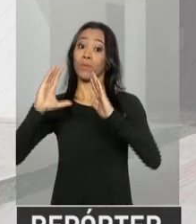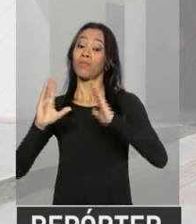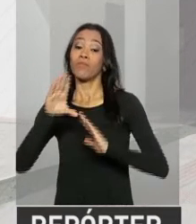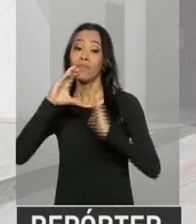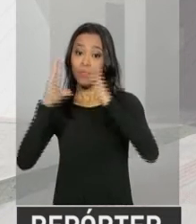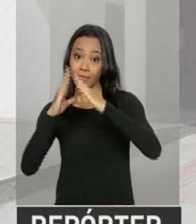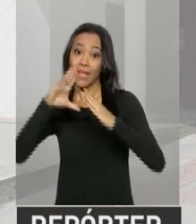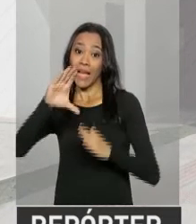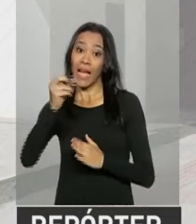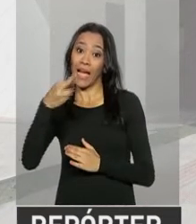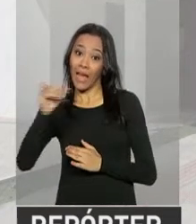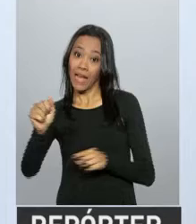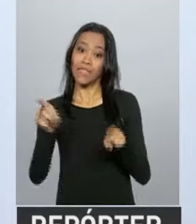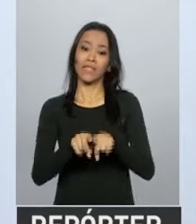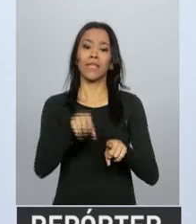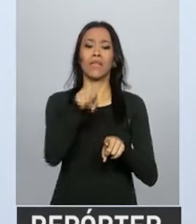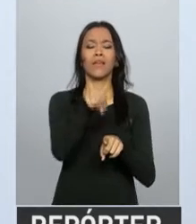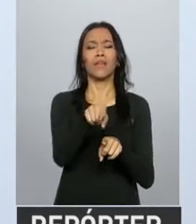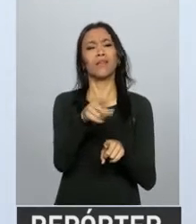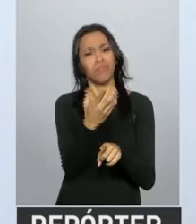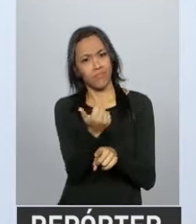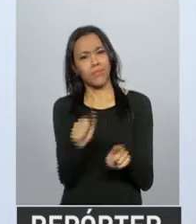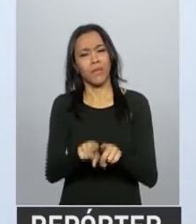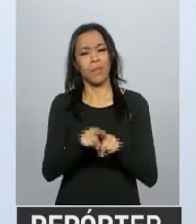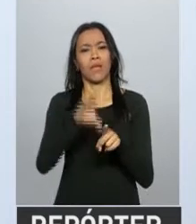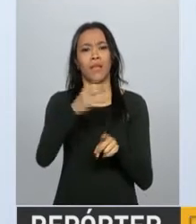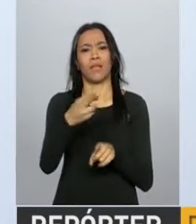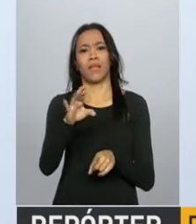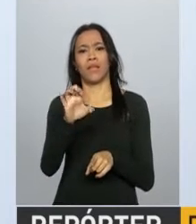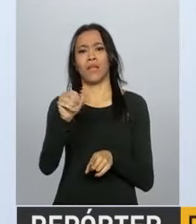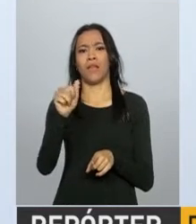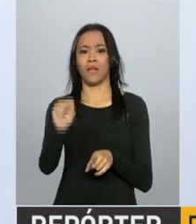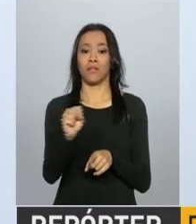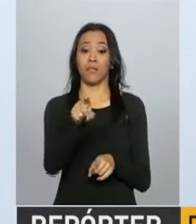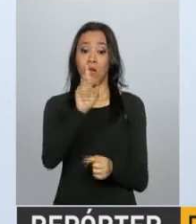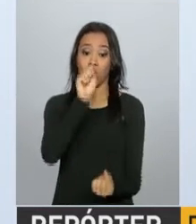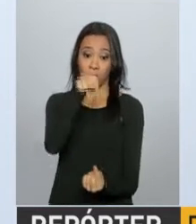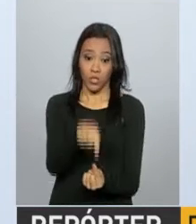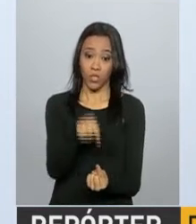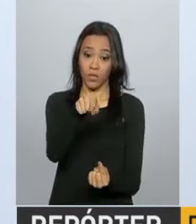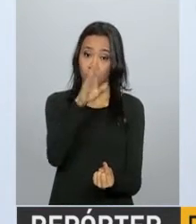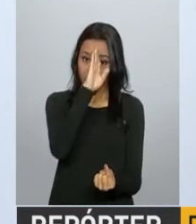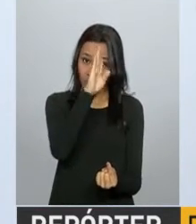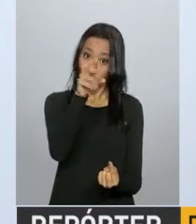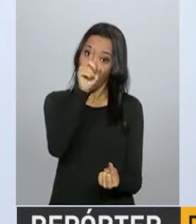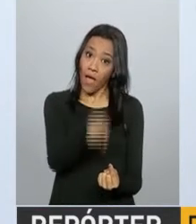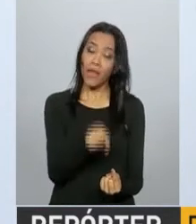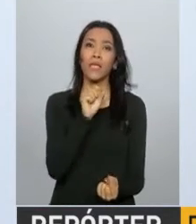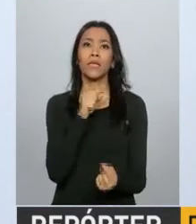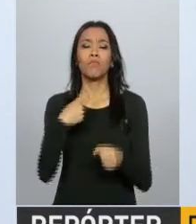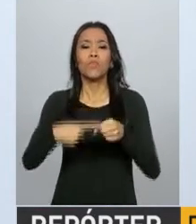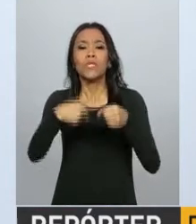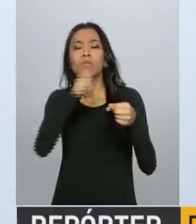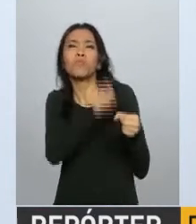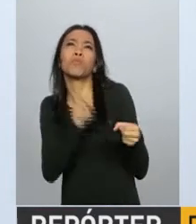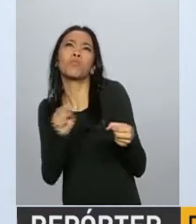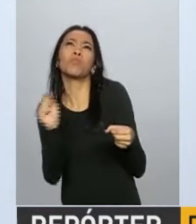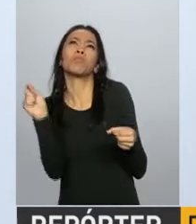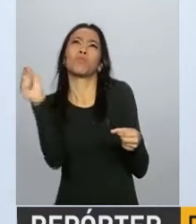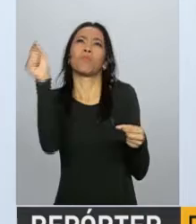1564 creche o objetivo principal desse recurso é que esses municípios possa